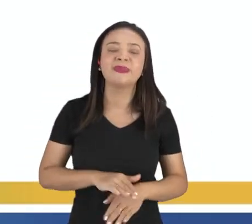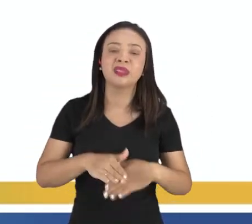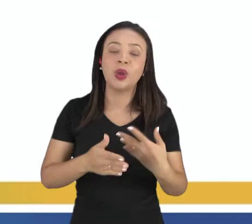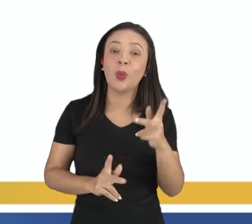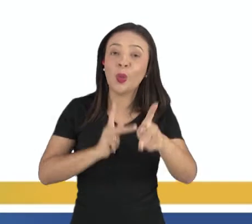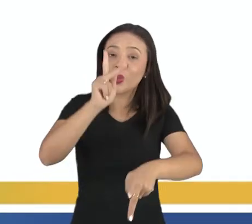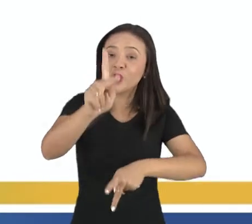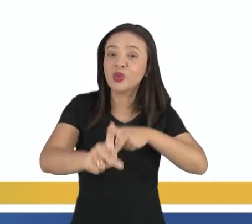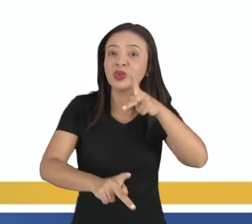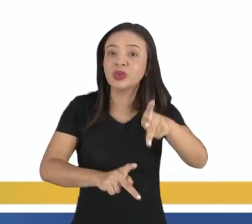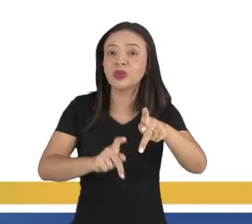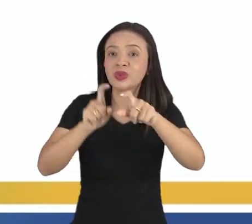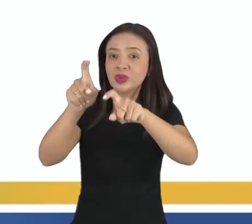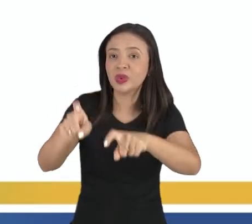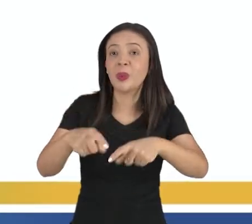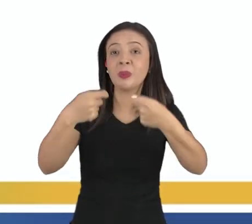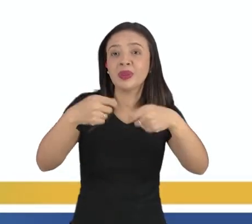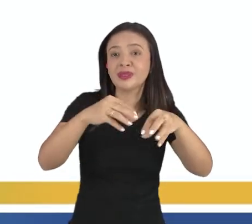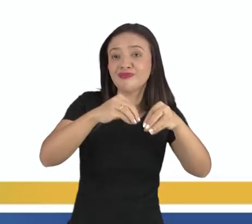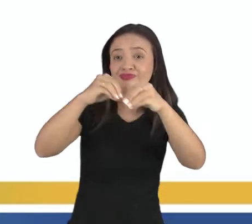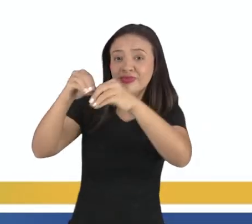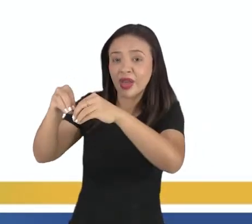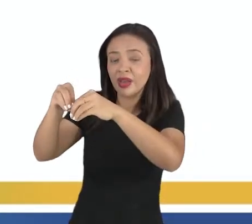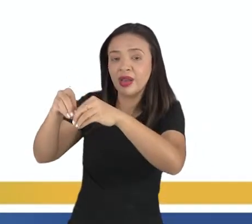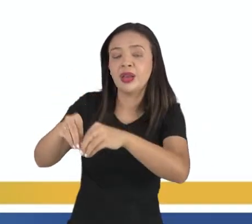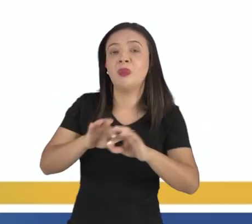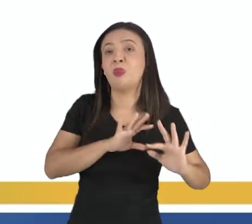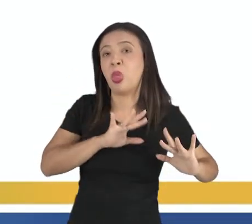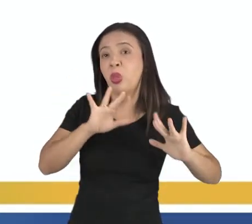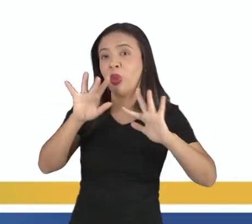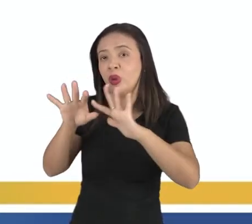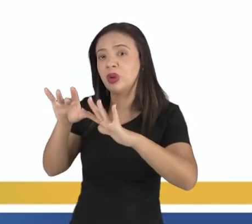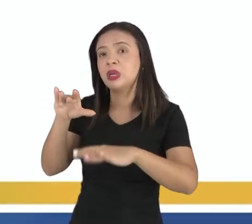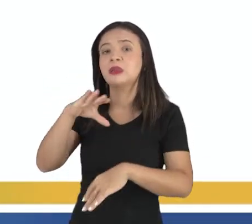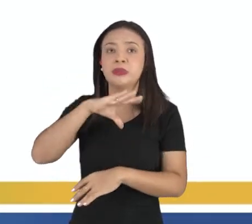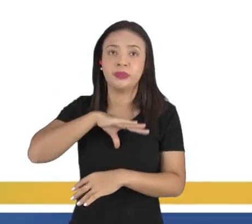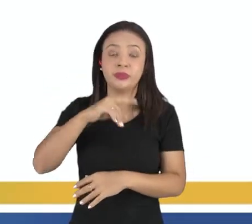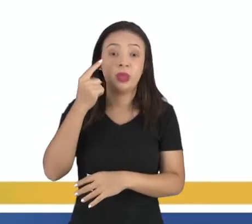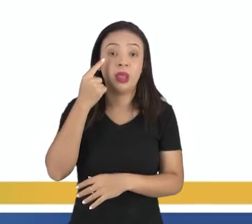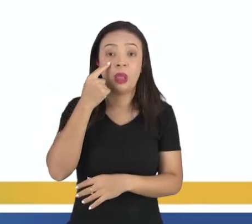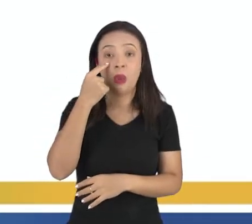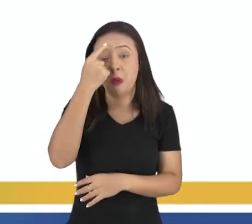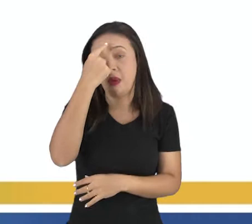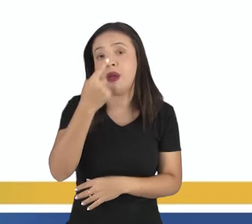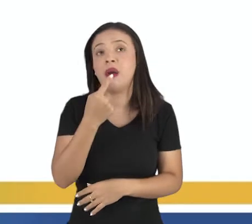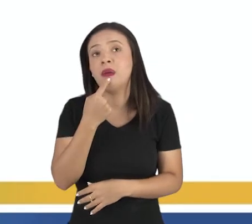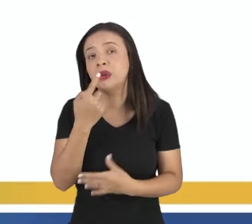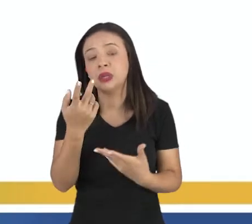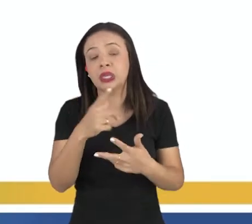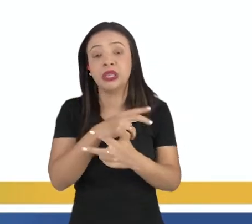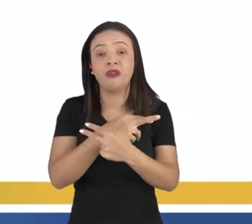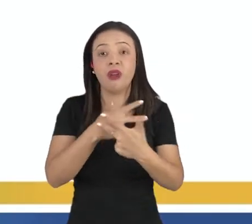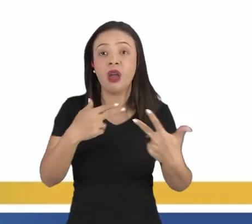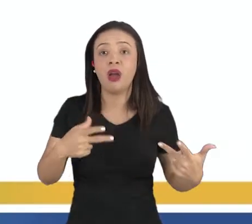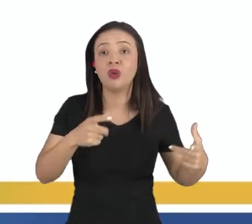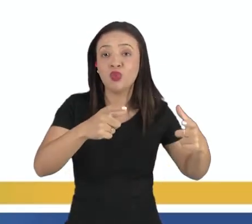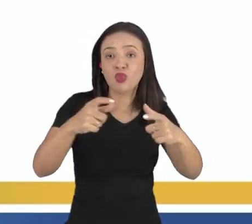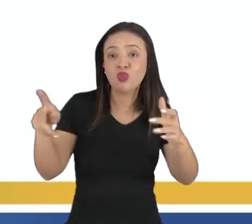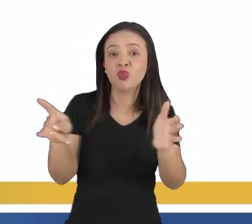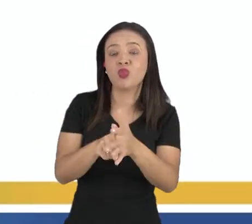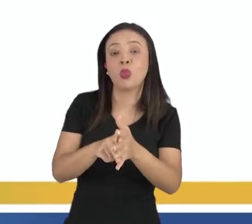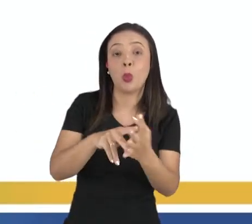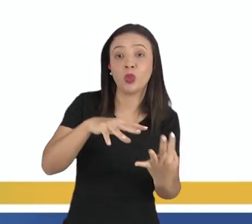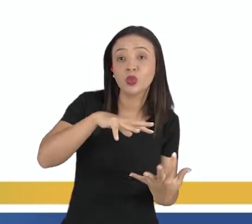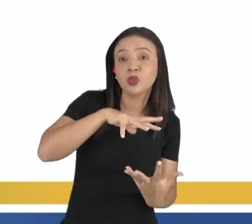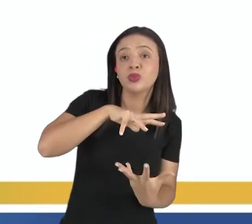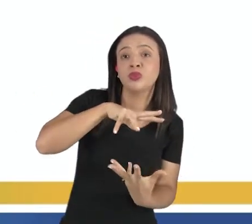população rural para as cidades. Temos uma figura aí ilustrativa para mostrar que em lugares do mundo, em vários